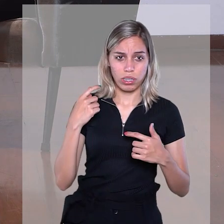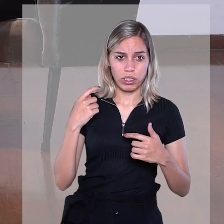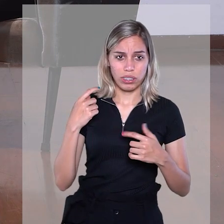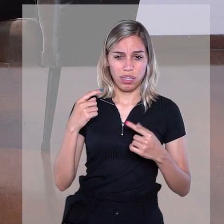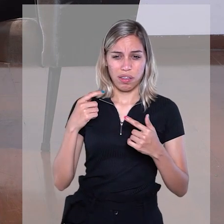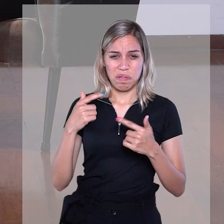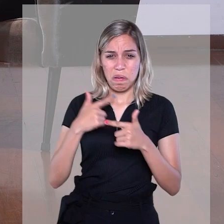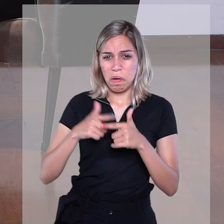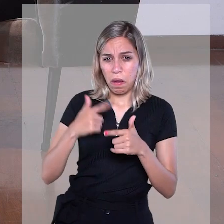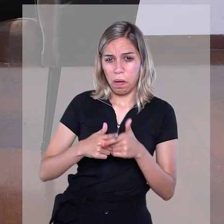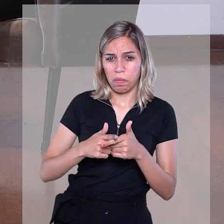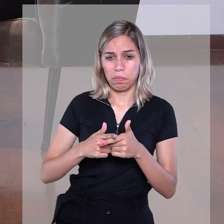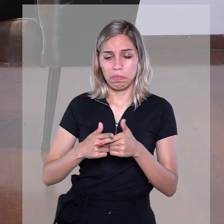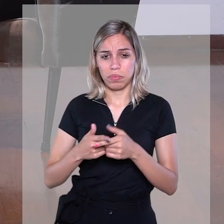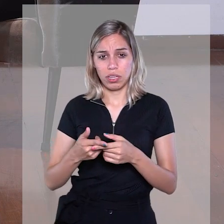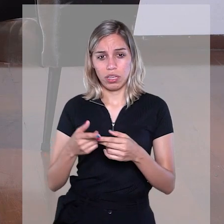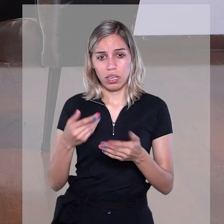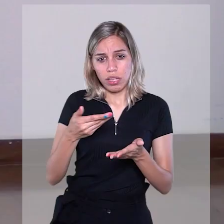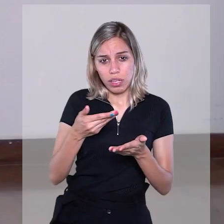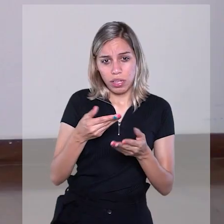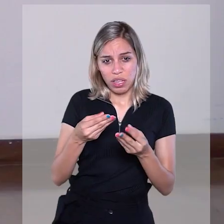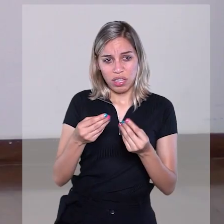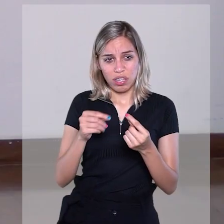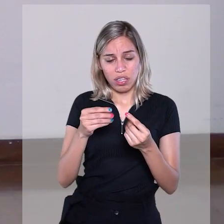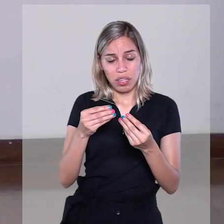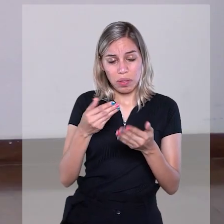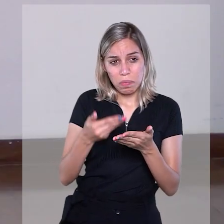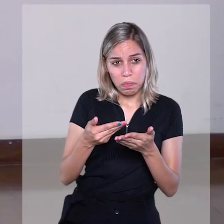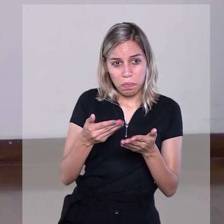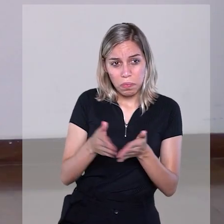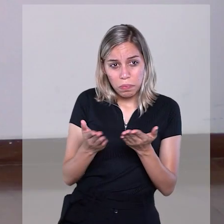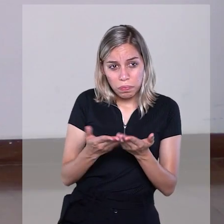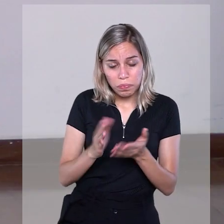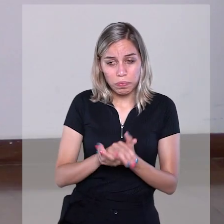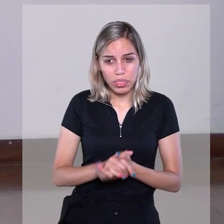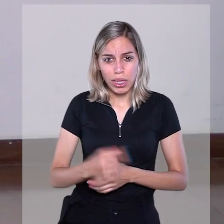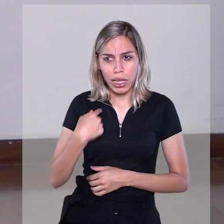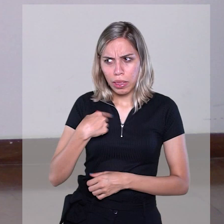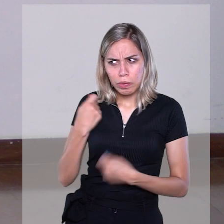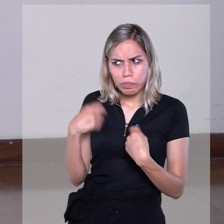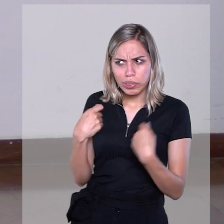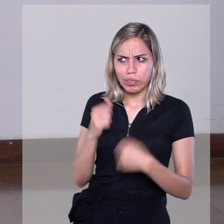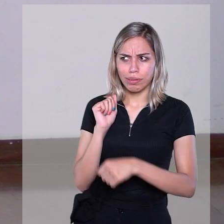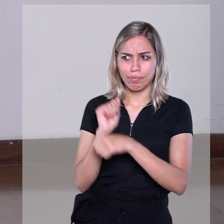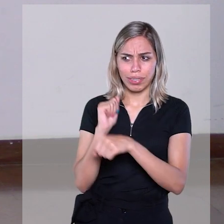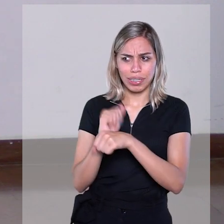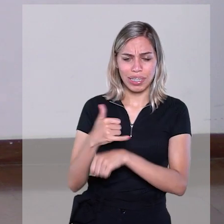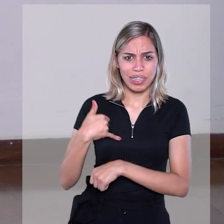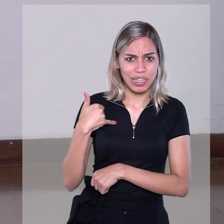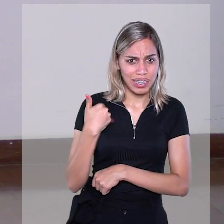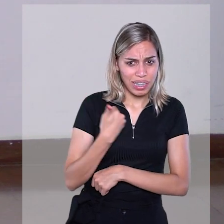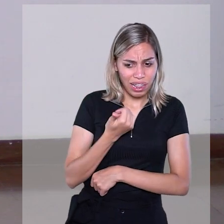nos permite. Eu mesmo precisei esperar a chegada aos 62 anos para escrever um livro